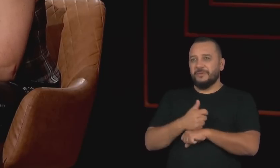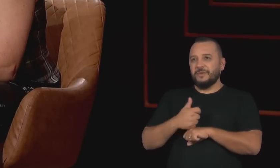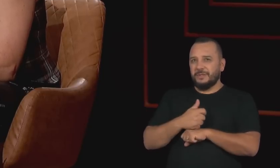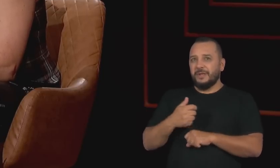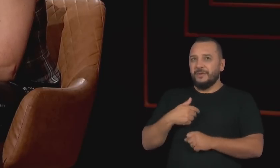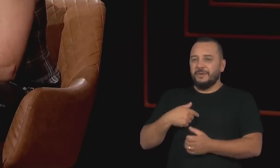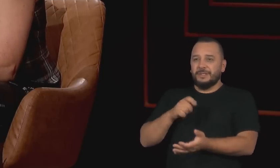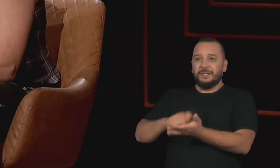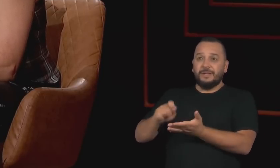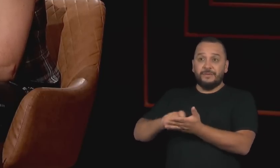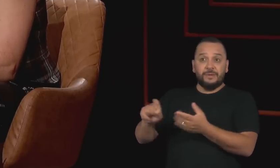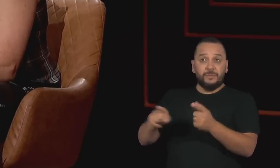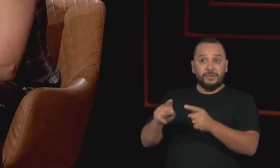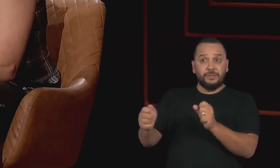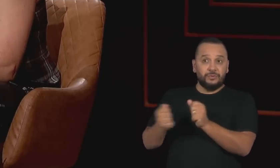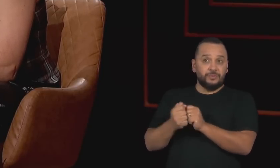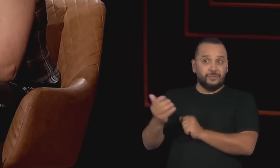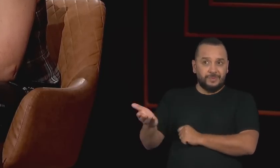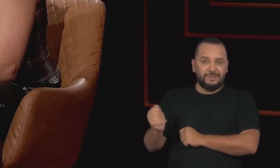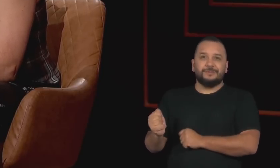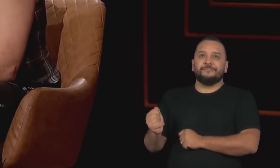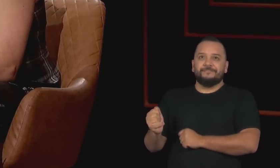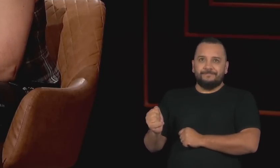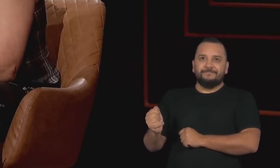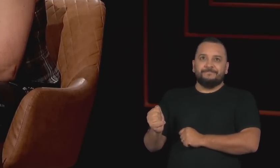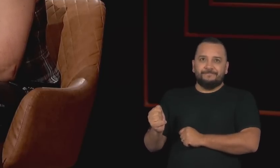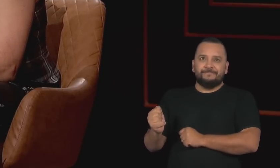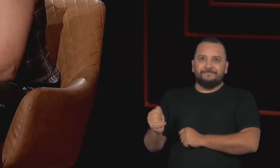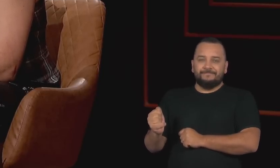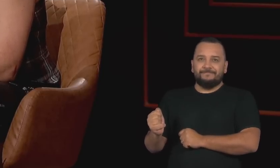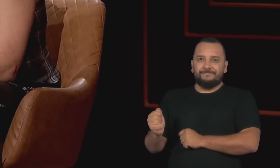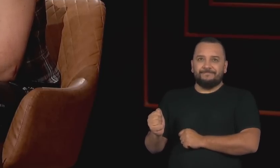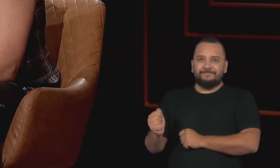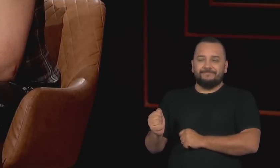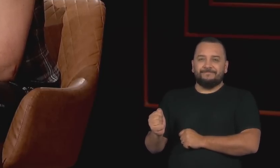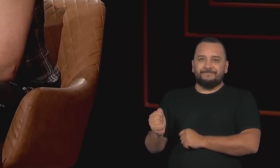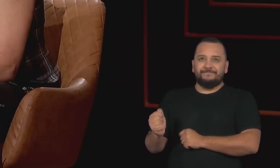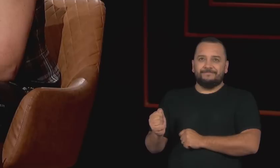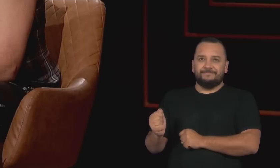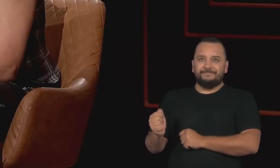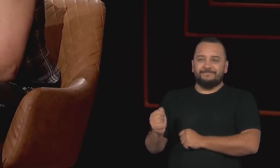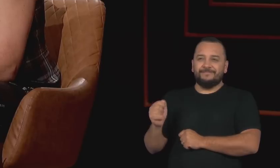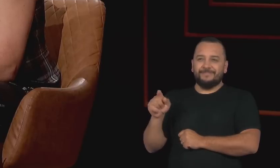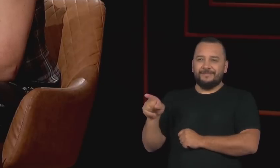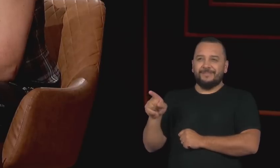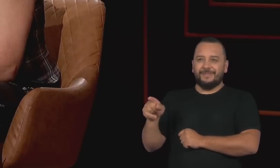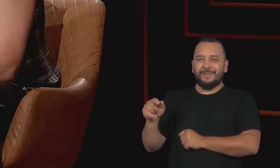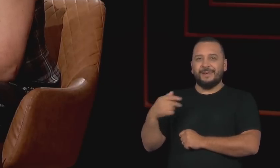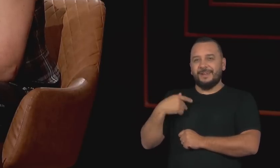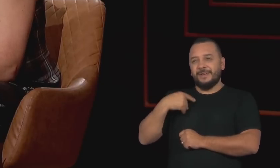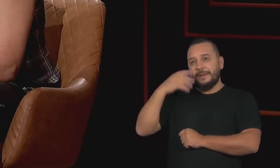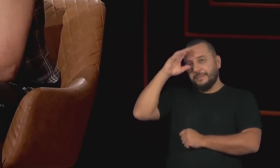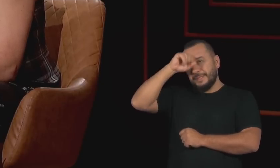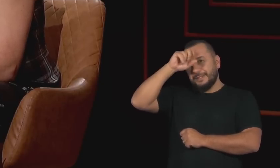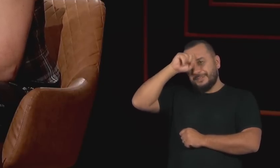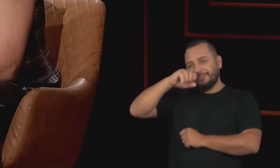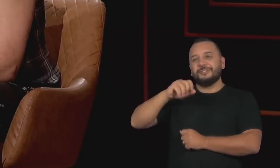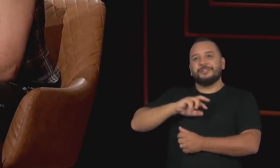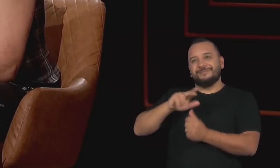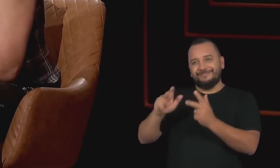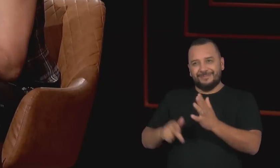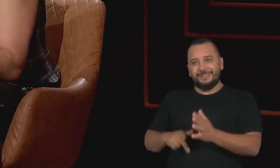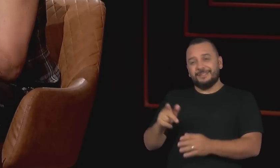letras com ele, no Cycle 69. E era um cara que eu aprendi muito, eu sou muito grato a